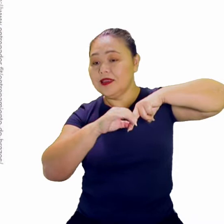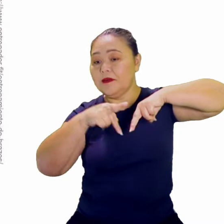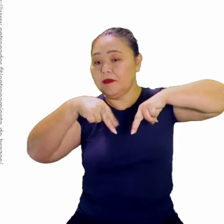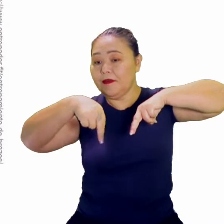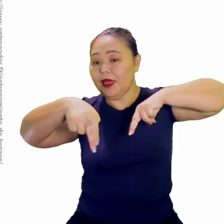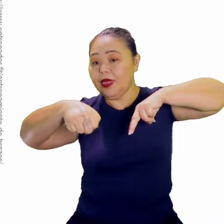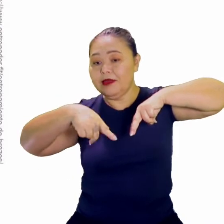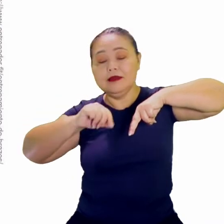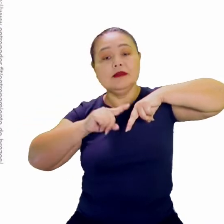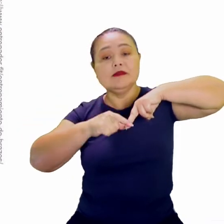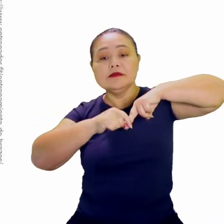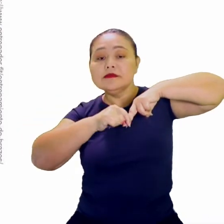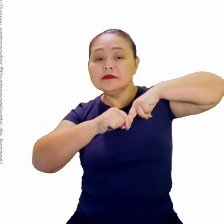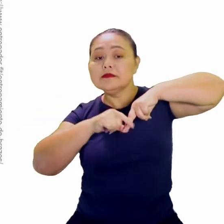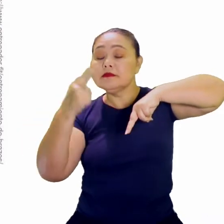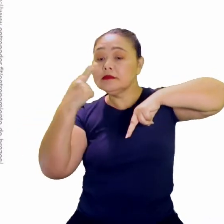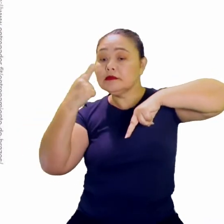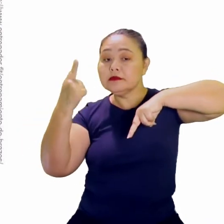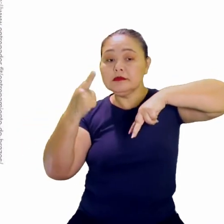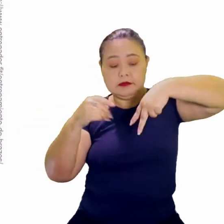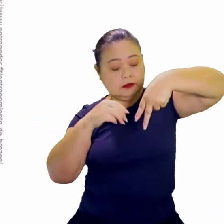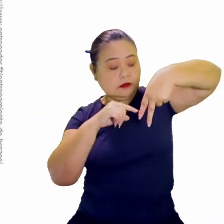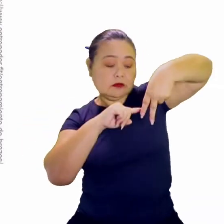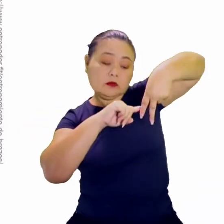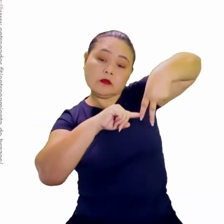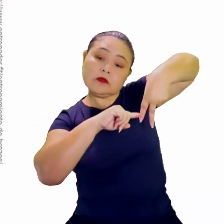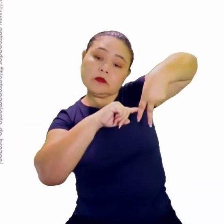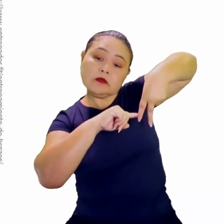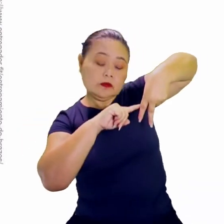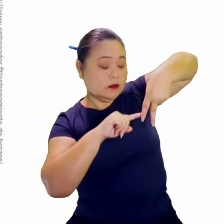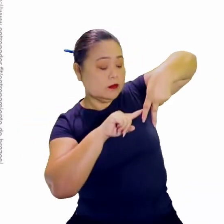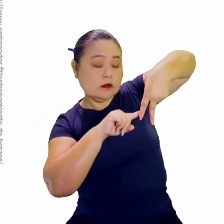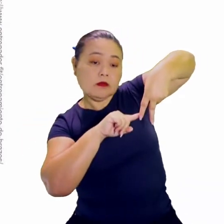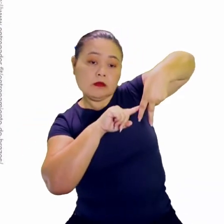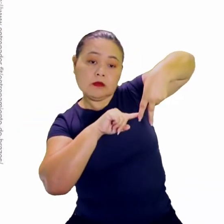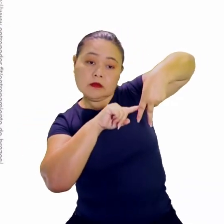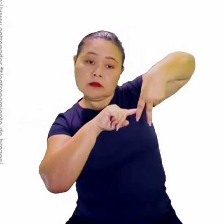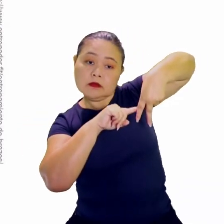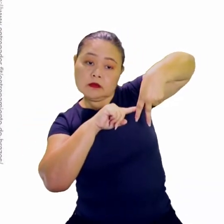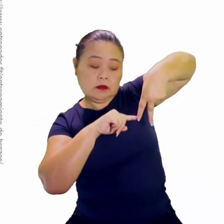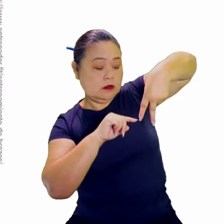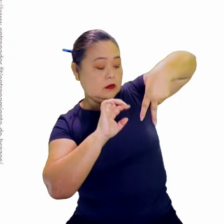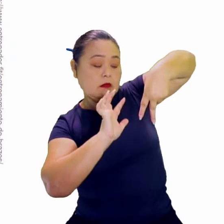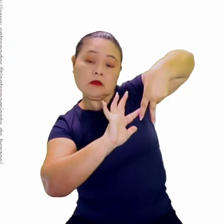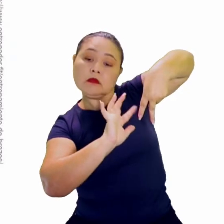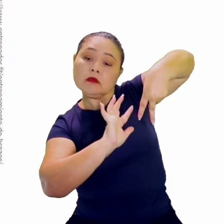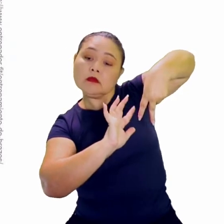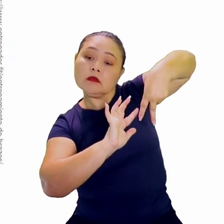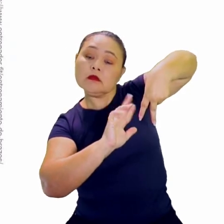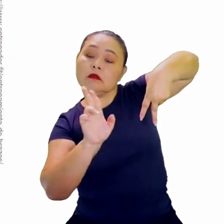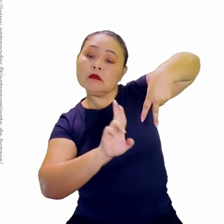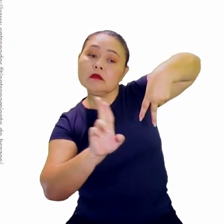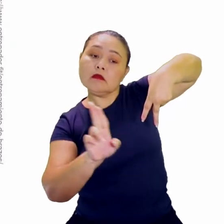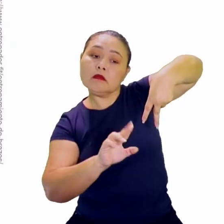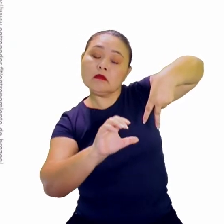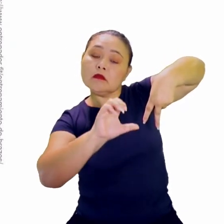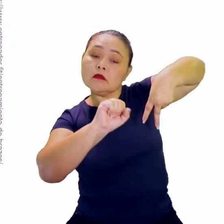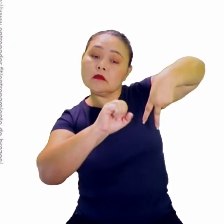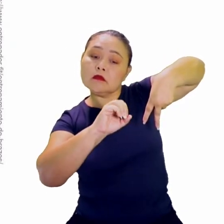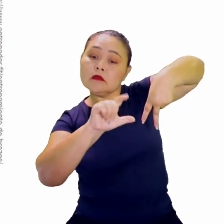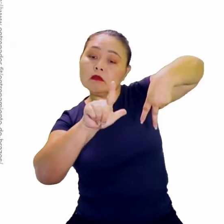professora. Então, olha aqui, panturrilha. Então, no músculo lá da perna, nós temos um músculo chamado